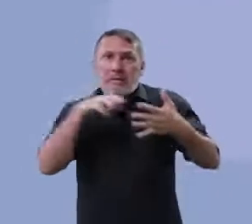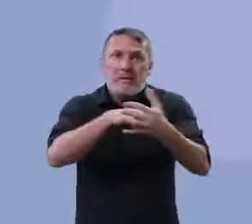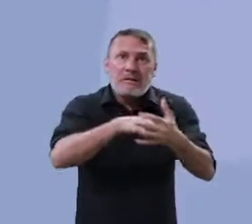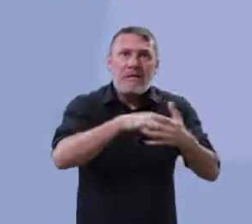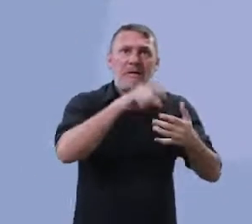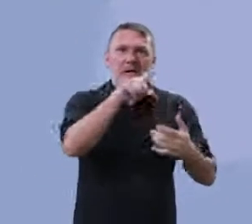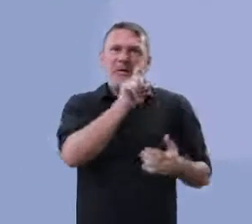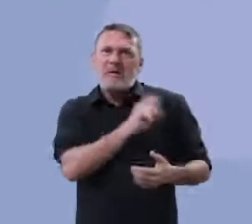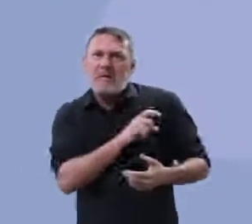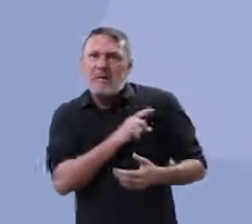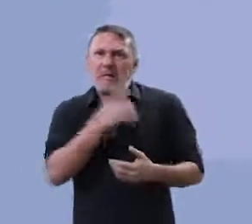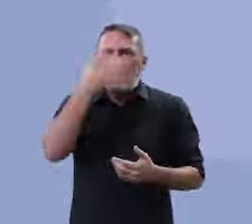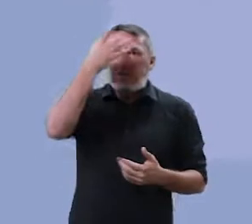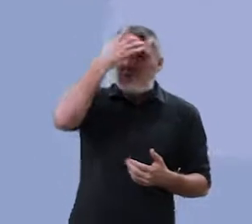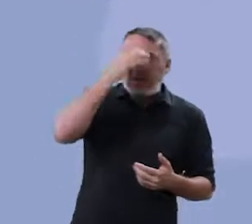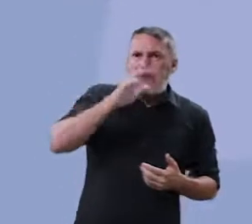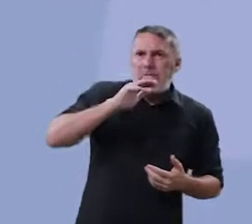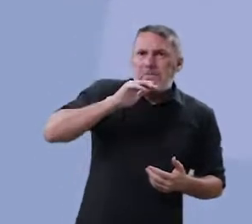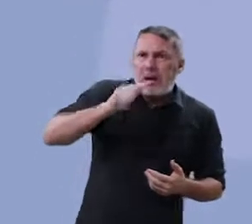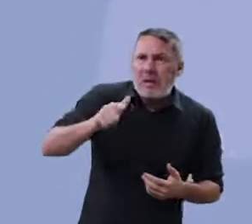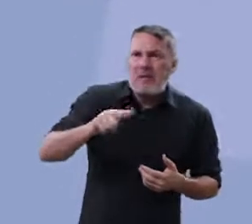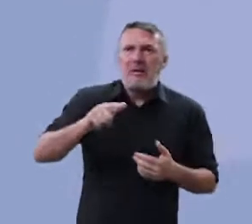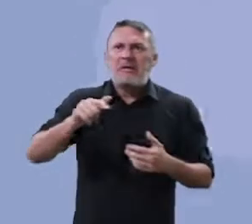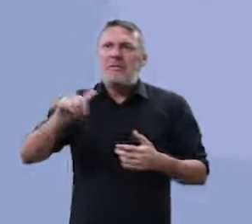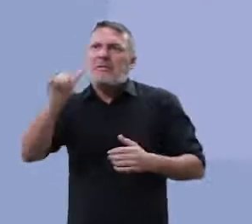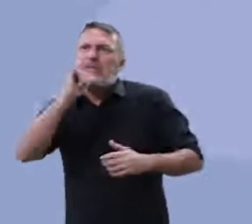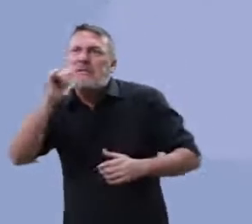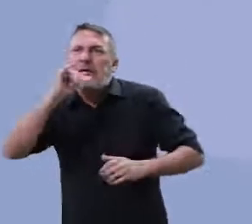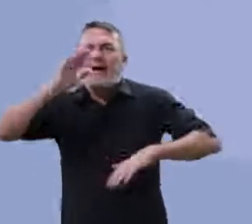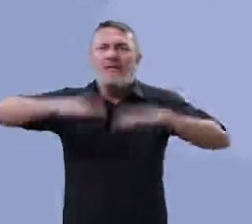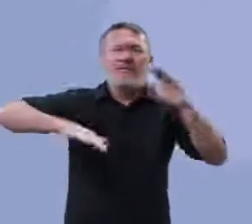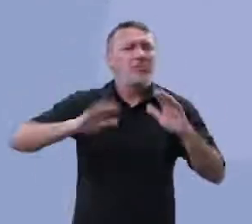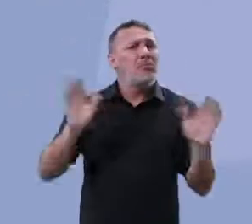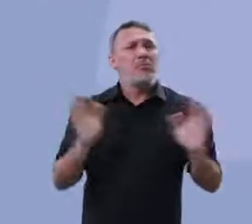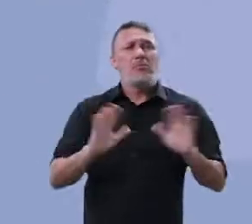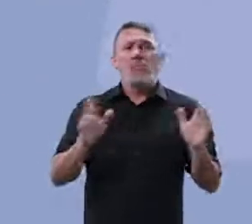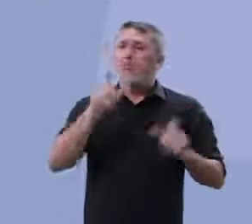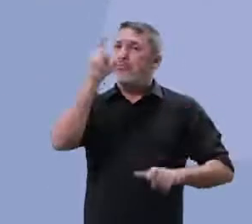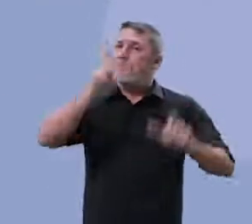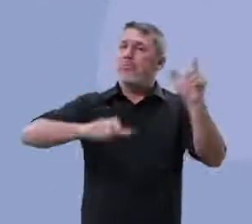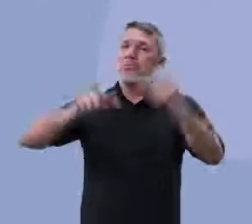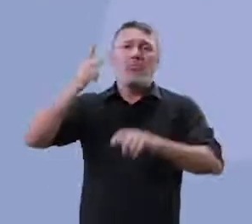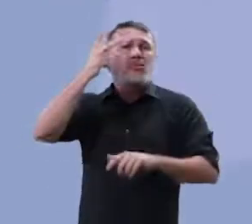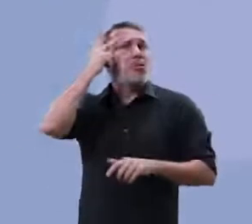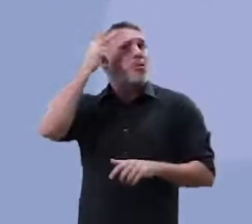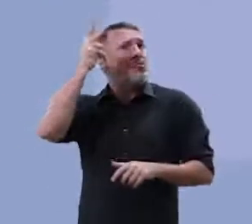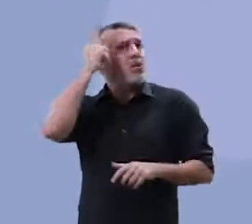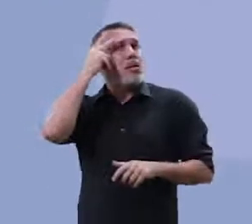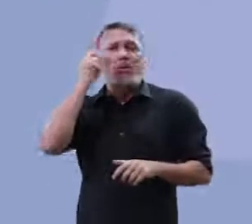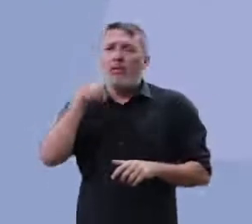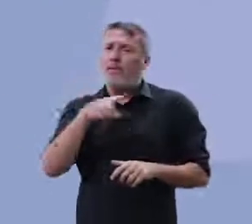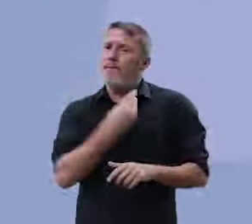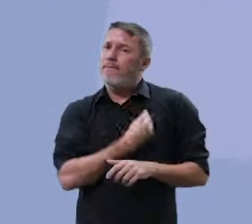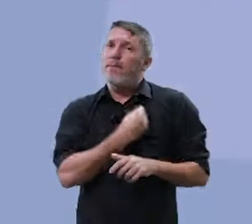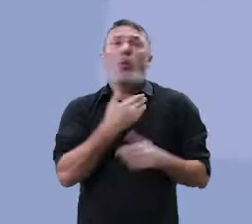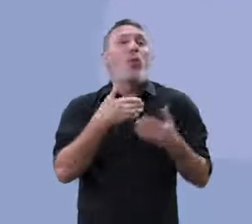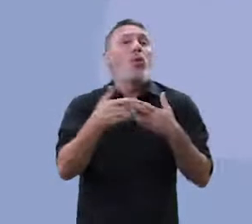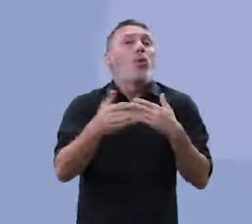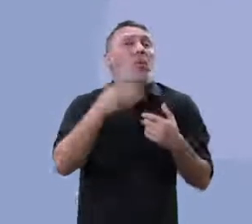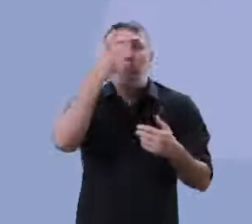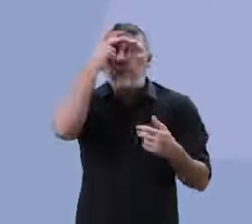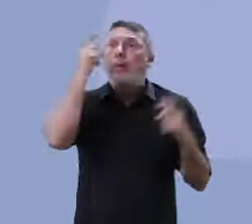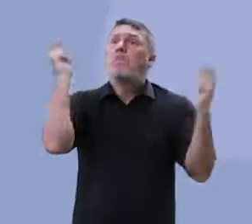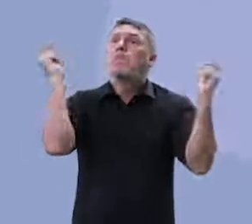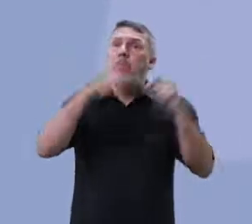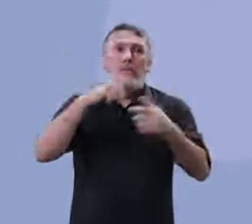praticando essa violência, quem, né, bebe às vezes ali, dirige de forma irregular, eu tenho um estereótipo para isso. Não, é uma pessoa